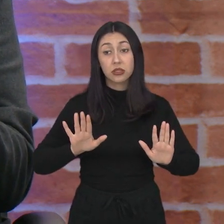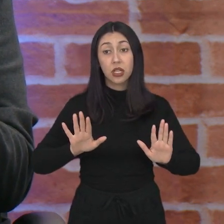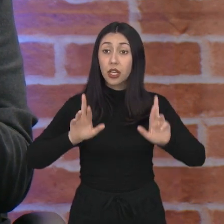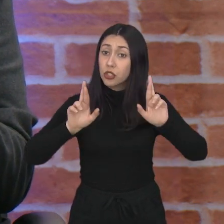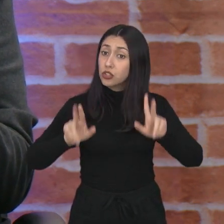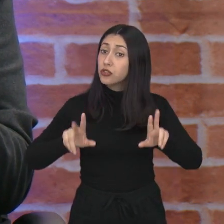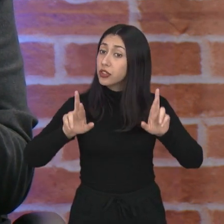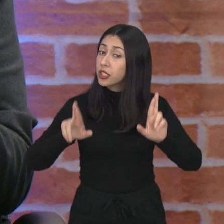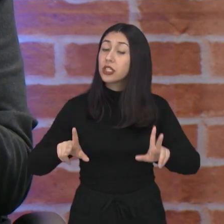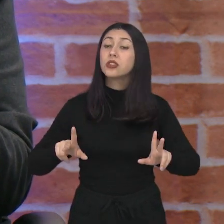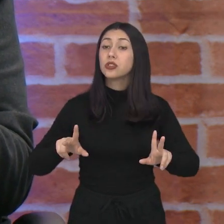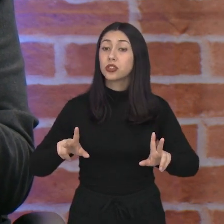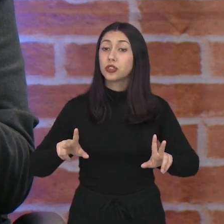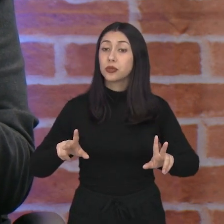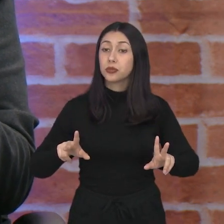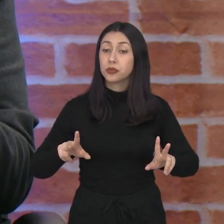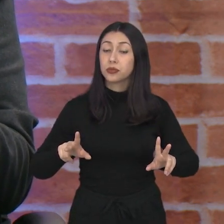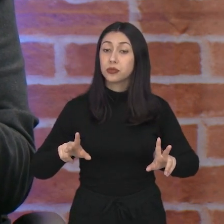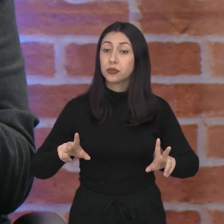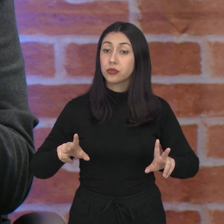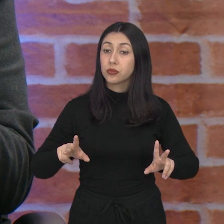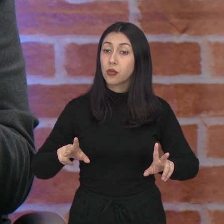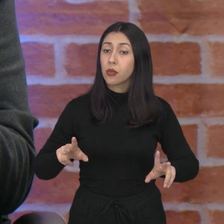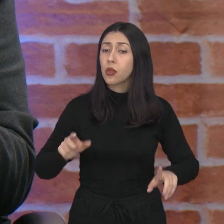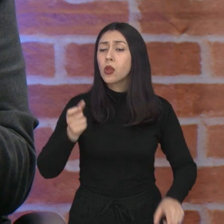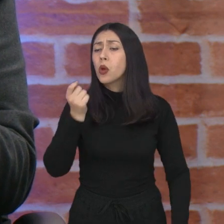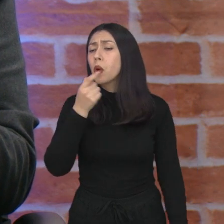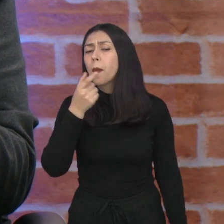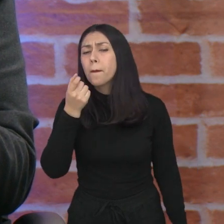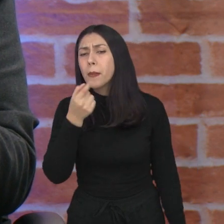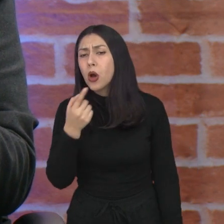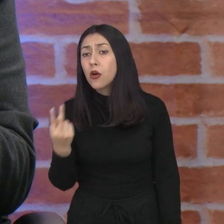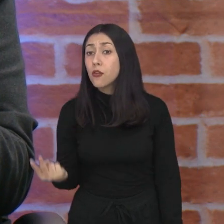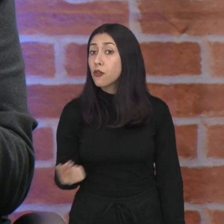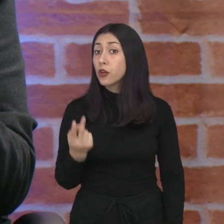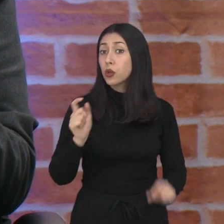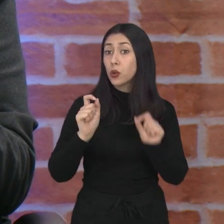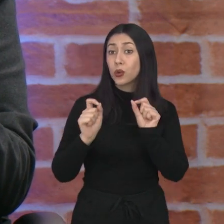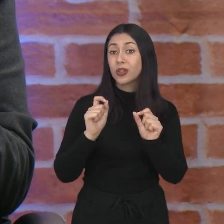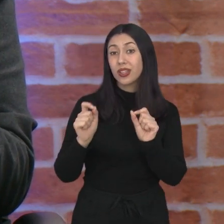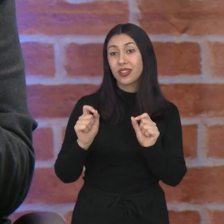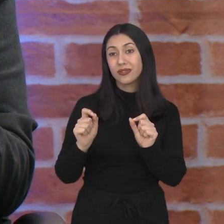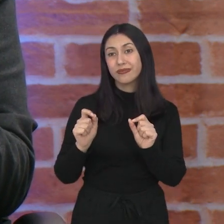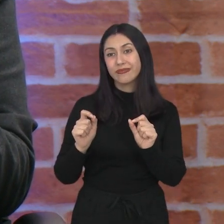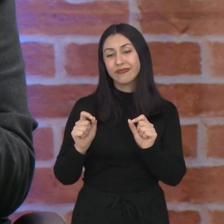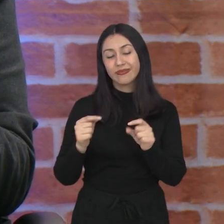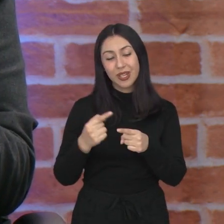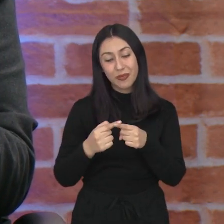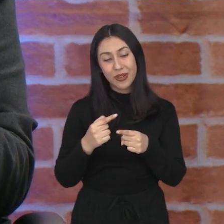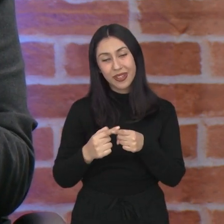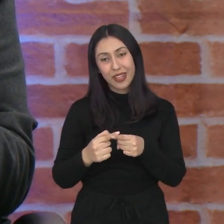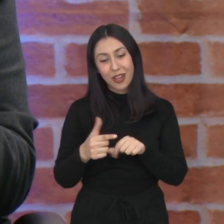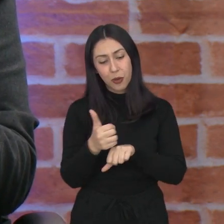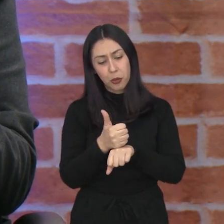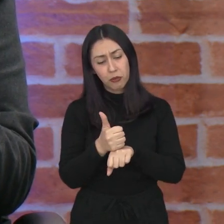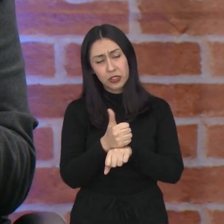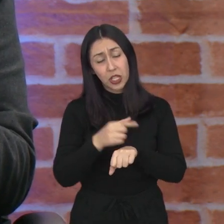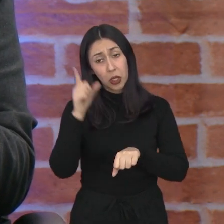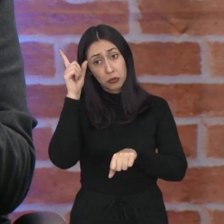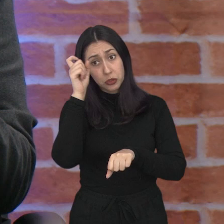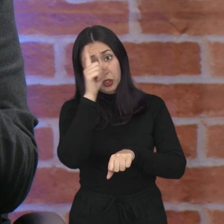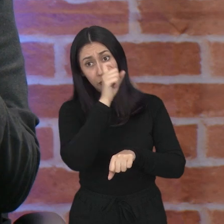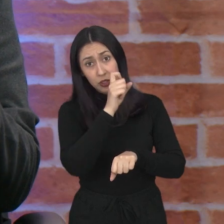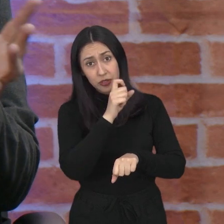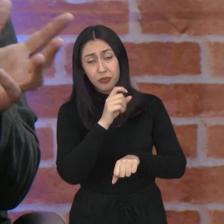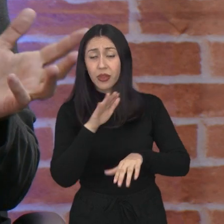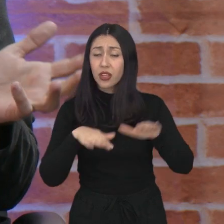que é justamente o contrário. Eu acho que o valor do humor é o fato dele ser tão difícil de ser feito. Então, falava